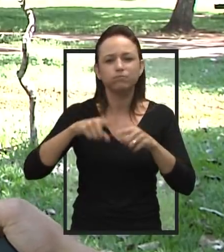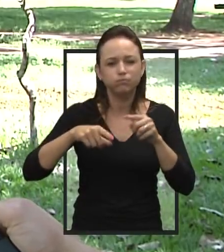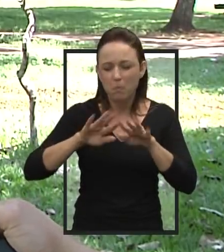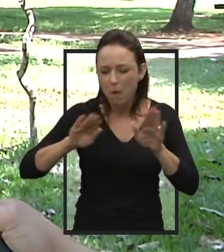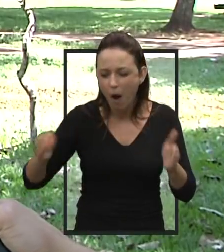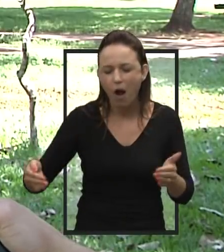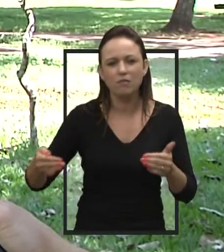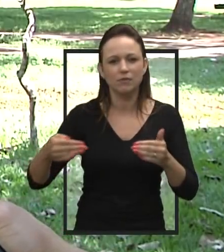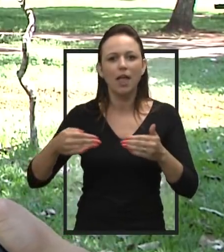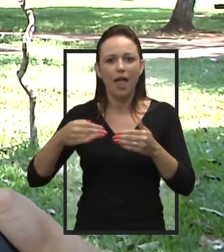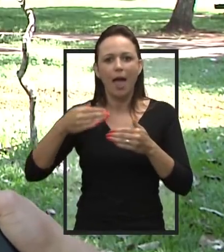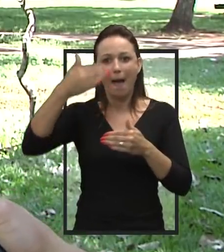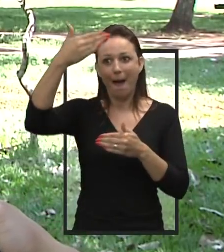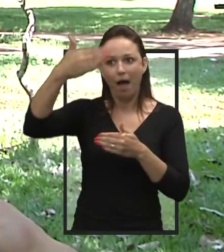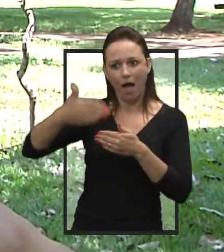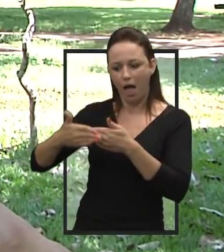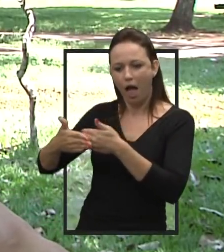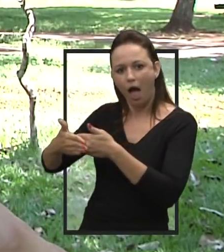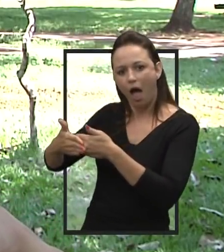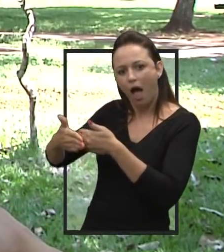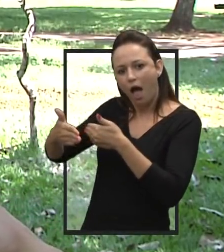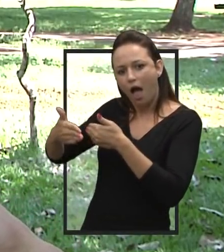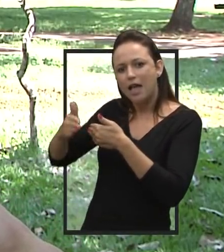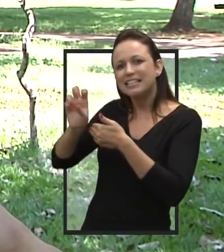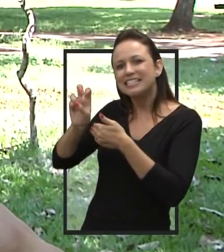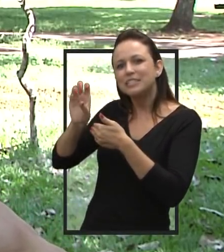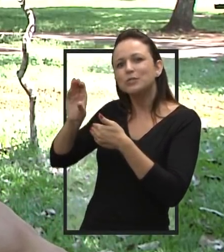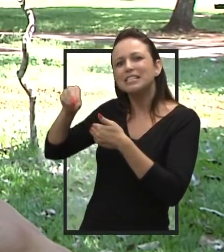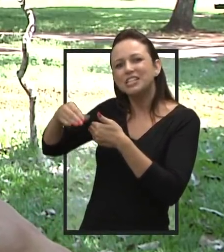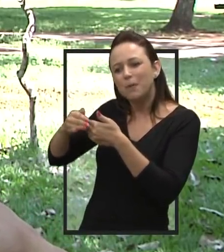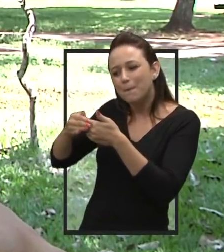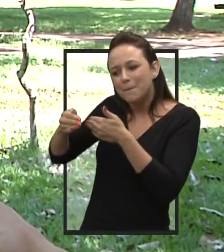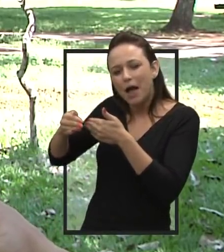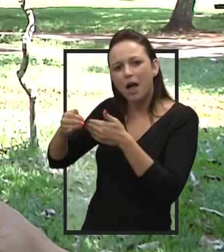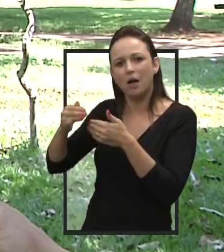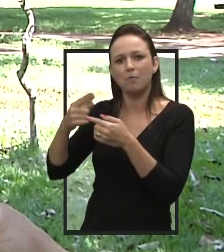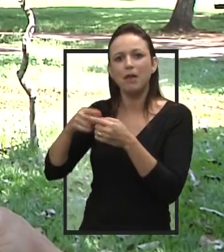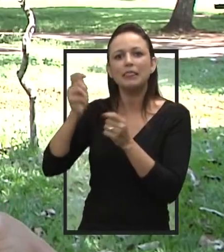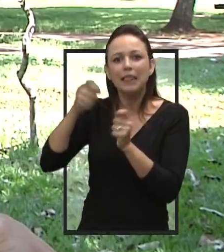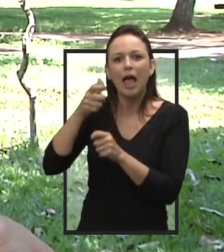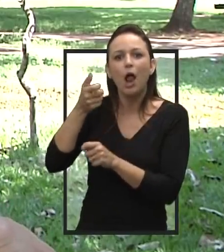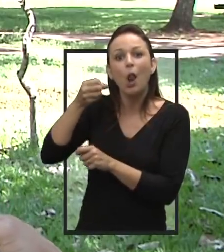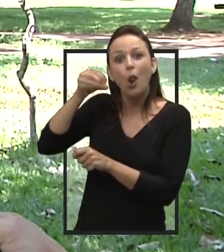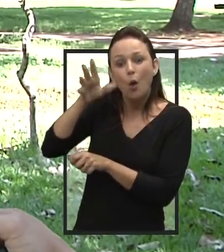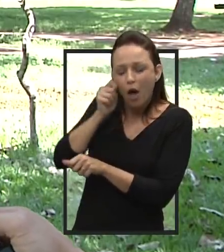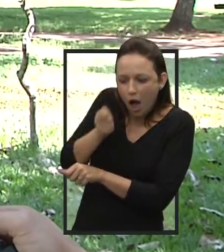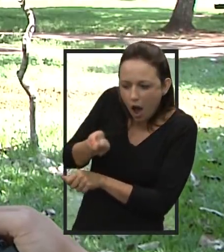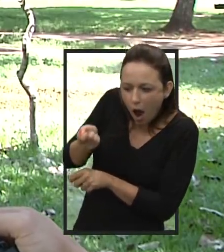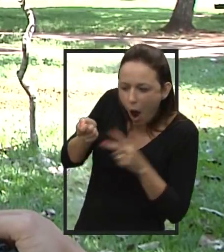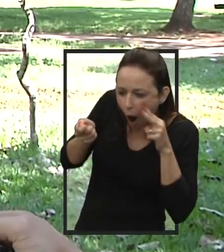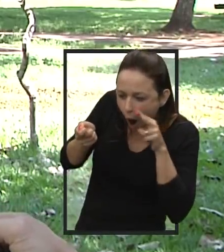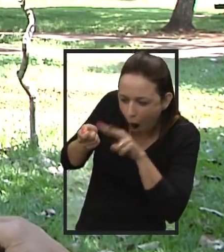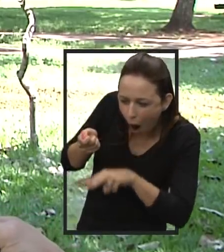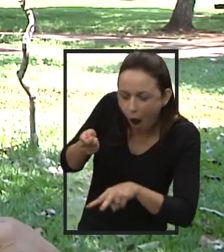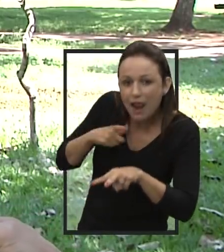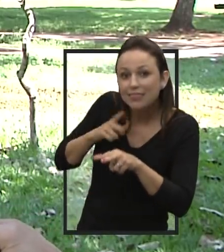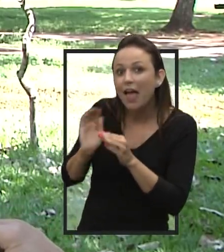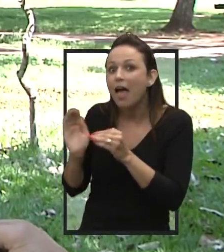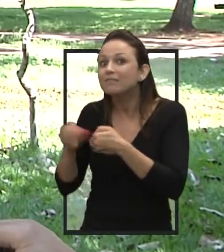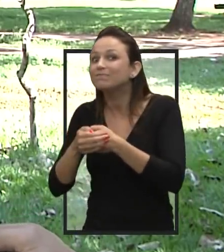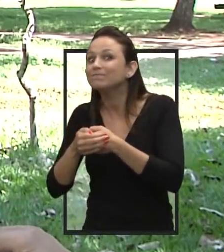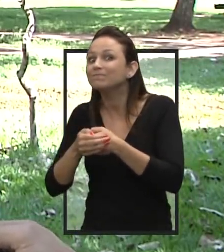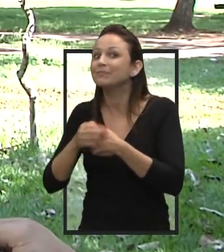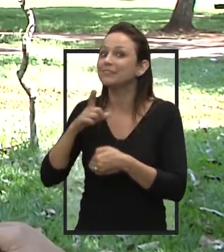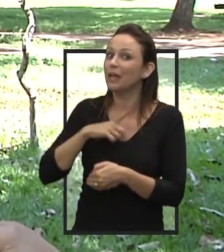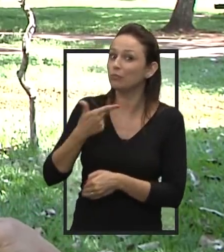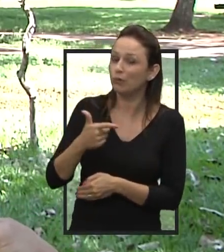uns 5 centímetros longe da parede, porque se você cismar alguma coisa, você pega uma lanterna, você confere atrás de todos eles para ver se tem ou não